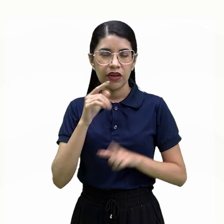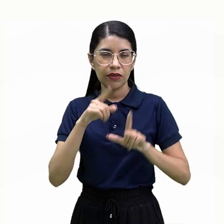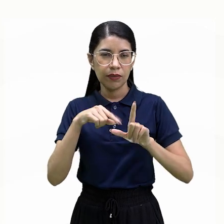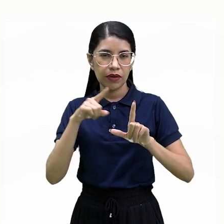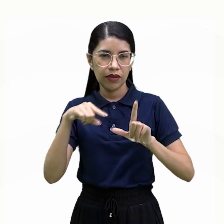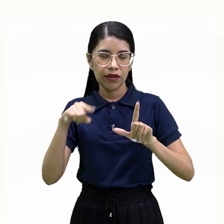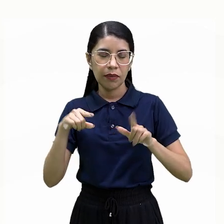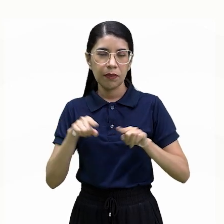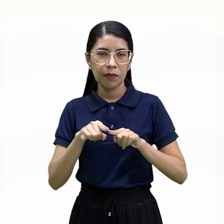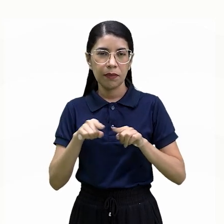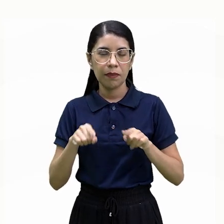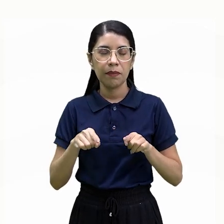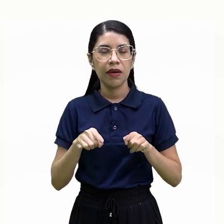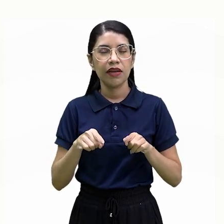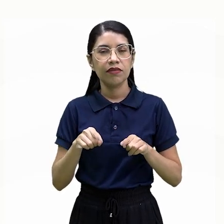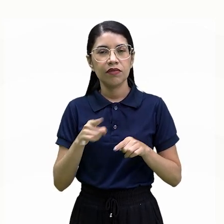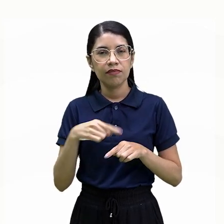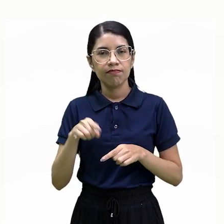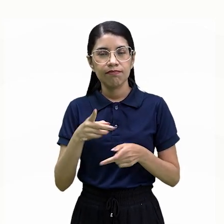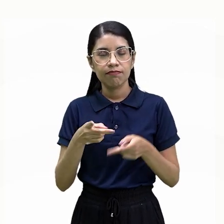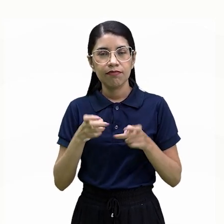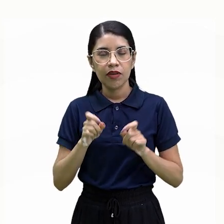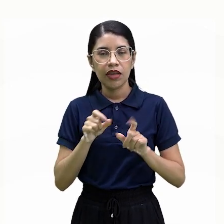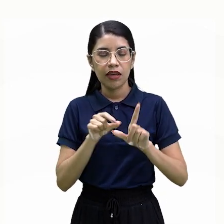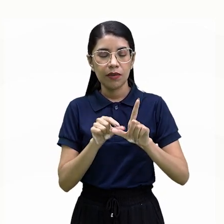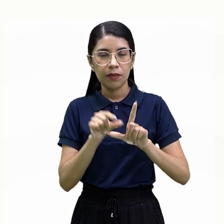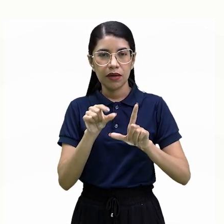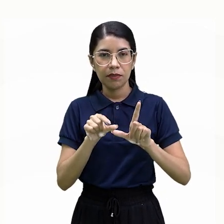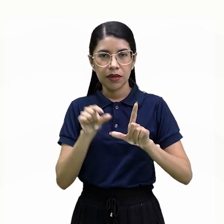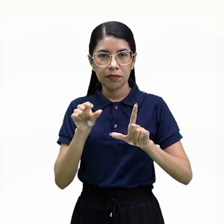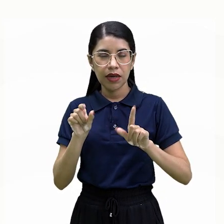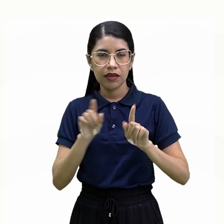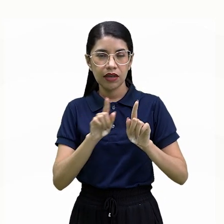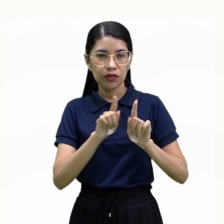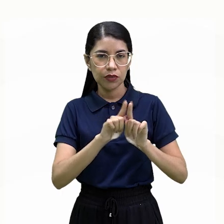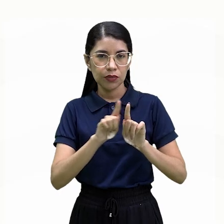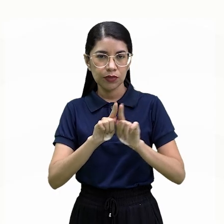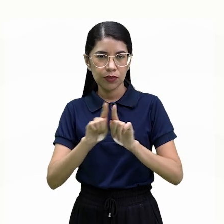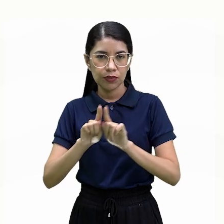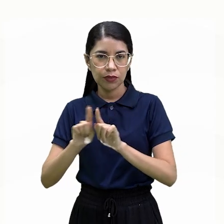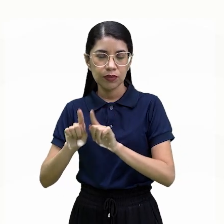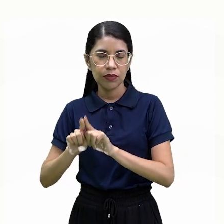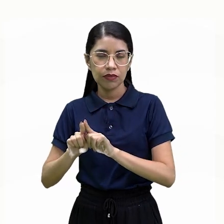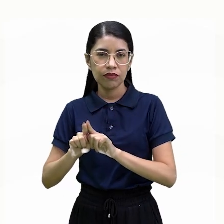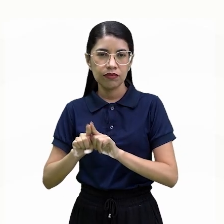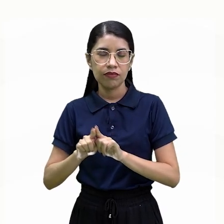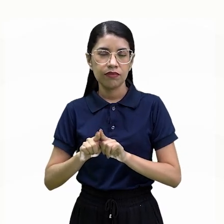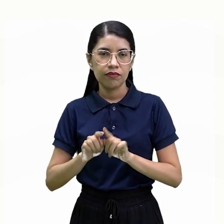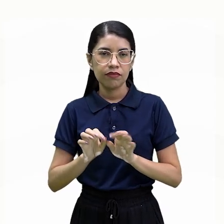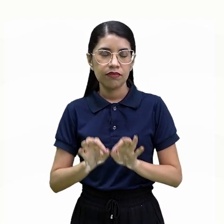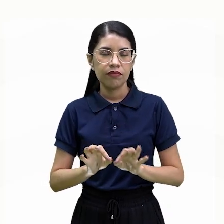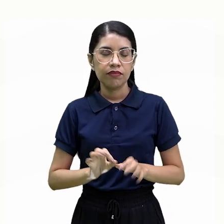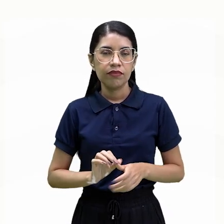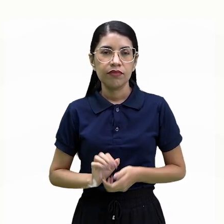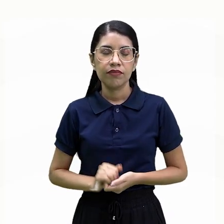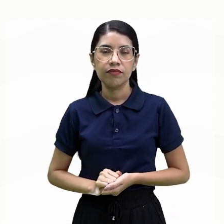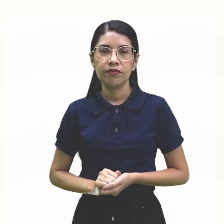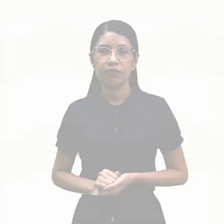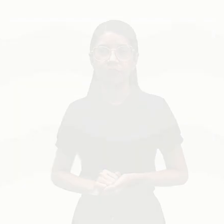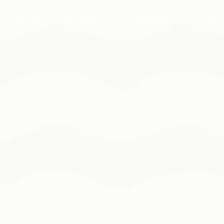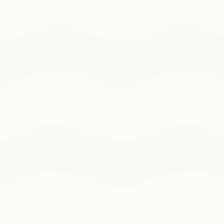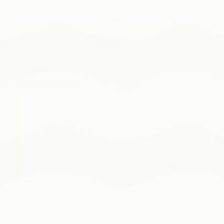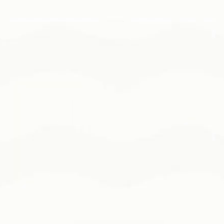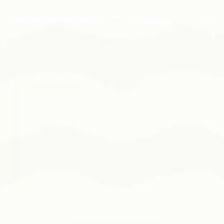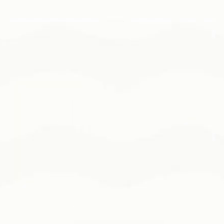de desenho. Mas observe que todas as colunas estão coladas uma na outra.